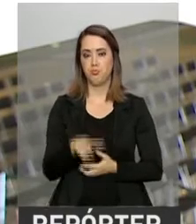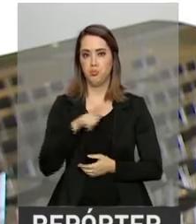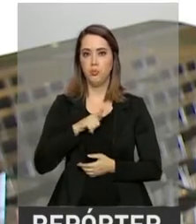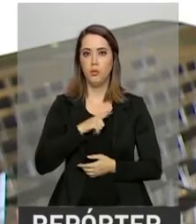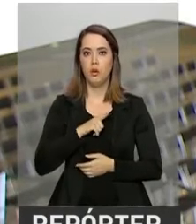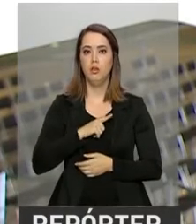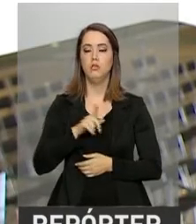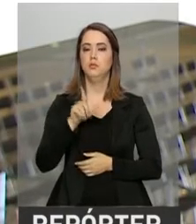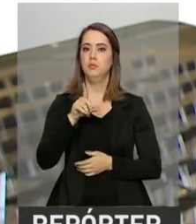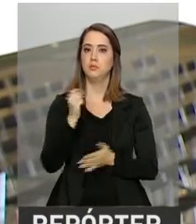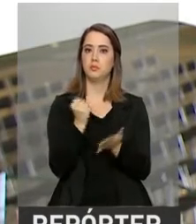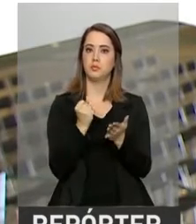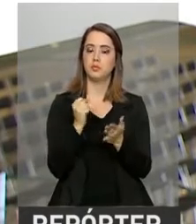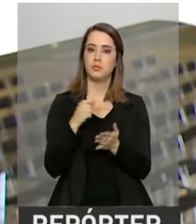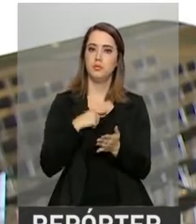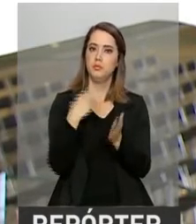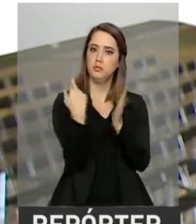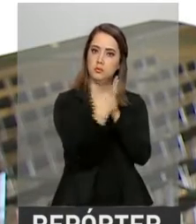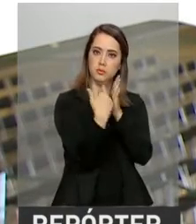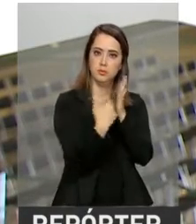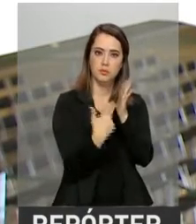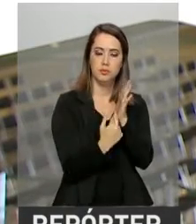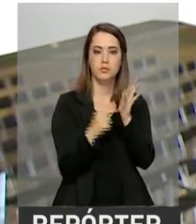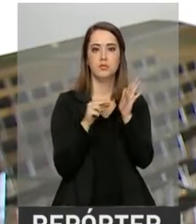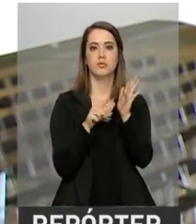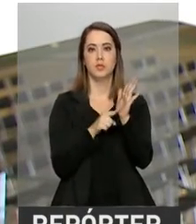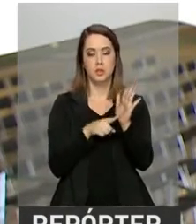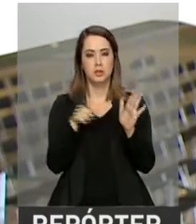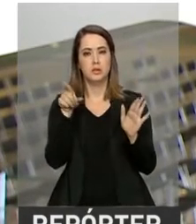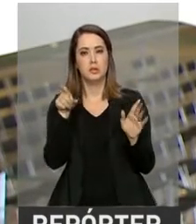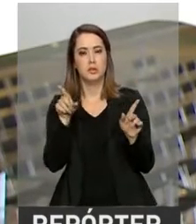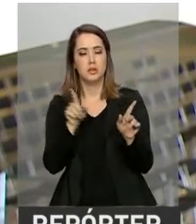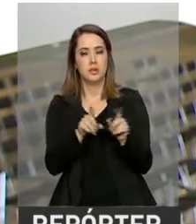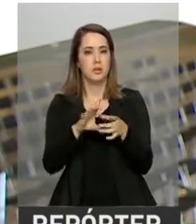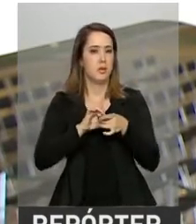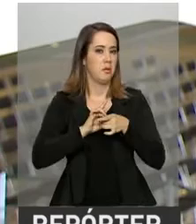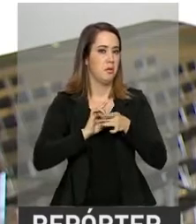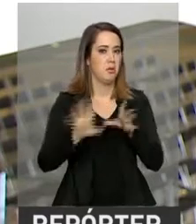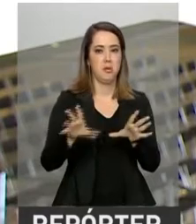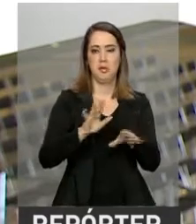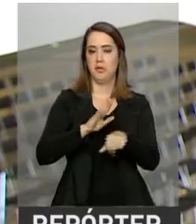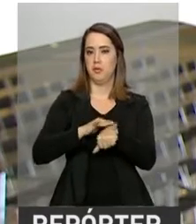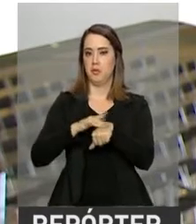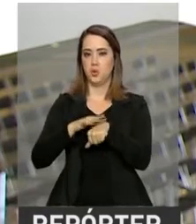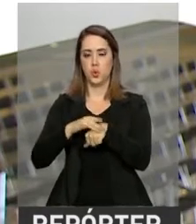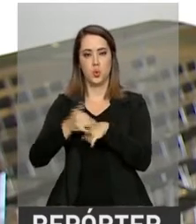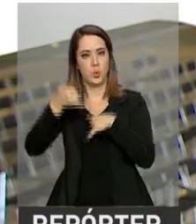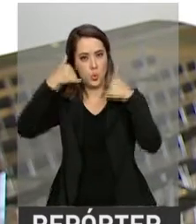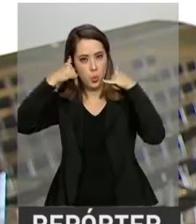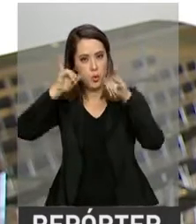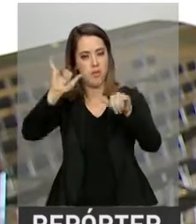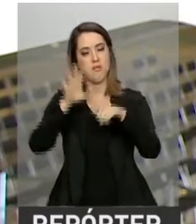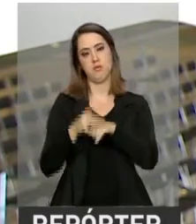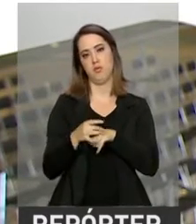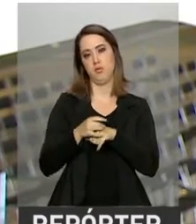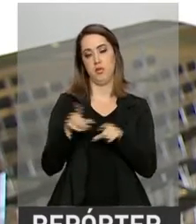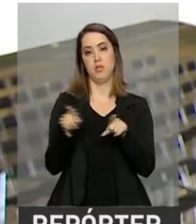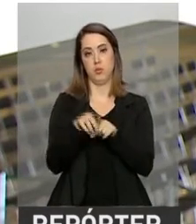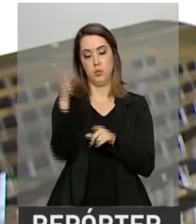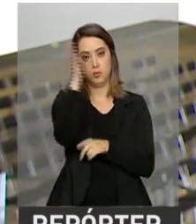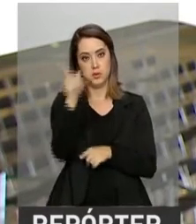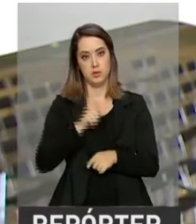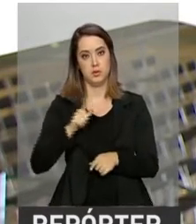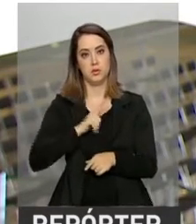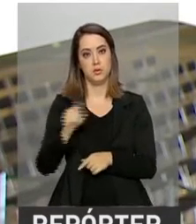inspeção sanitária e manter o gado livre de doenças como por exemplo a febre aftosa o brasil também tem investido no melhoramento